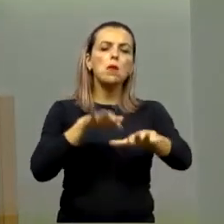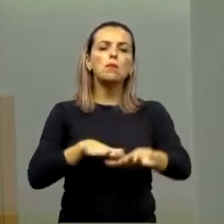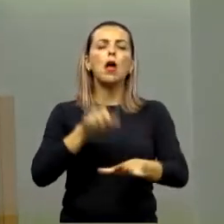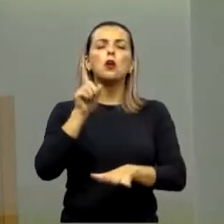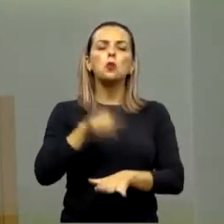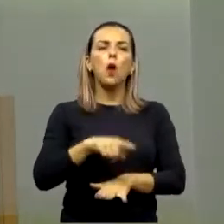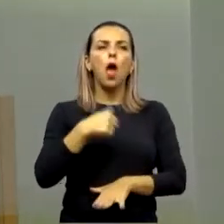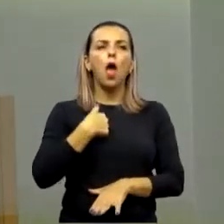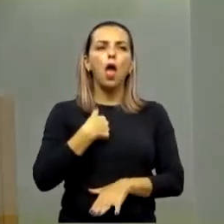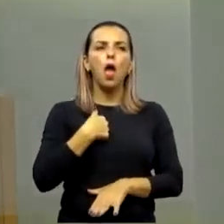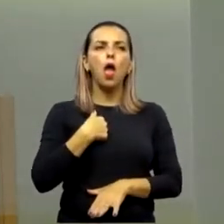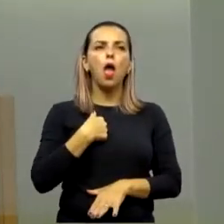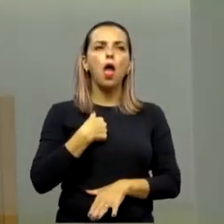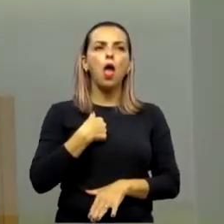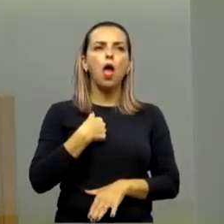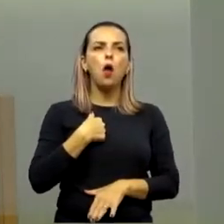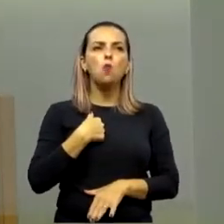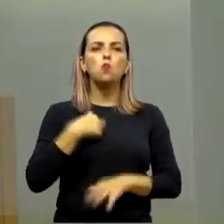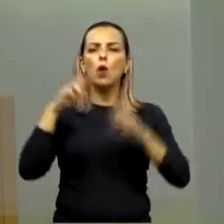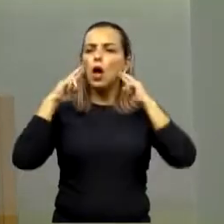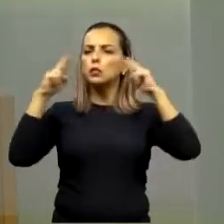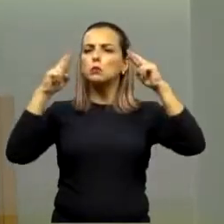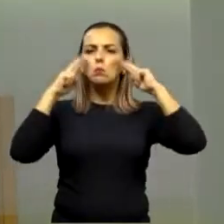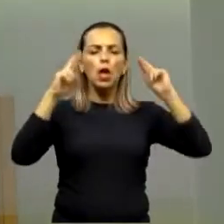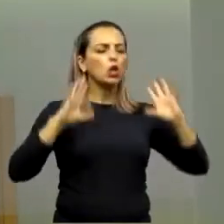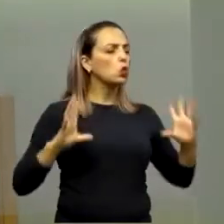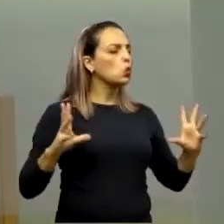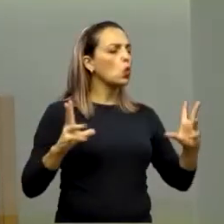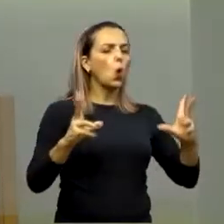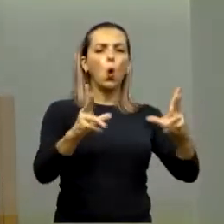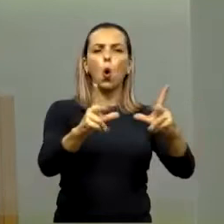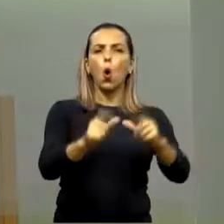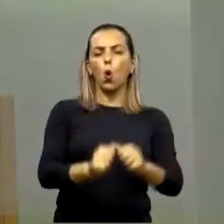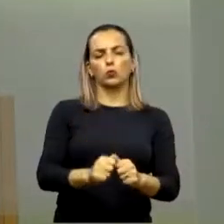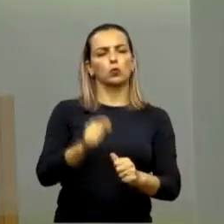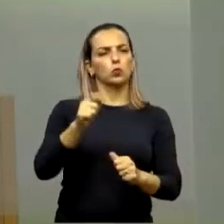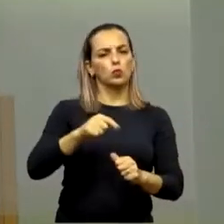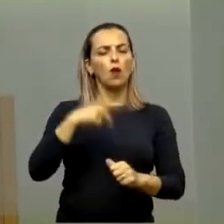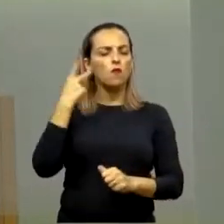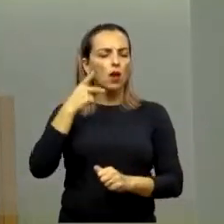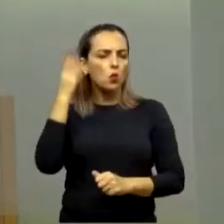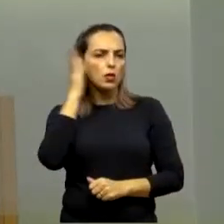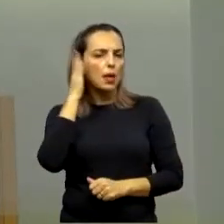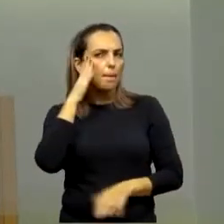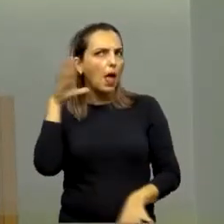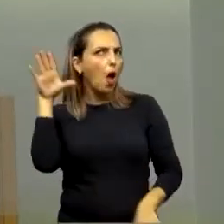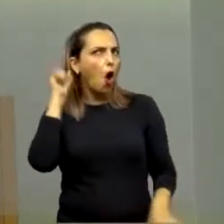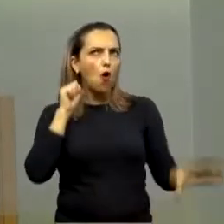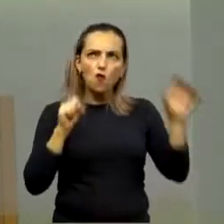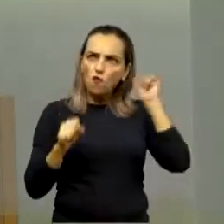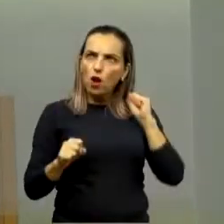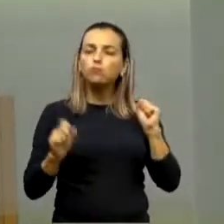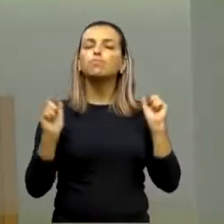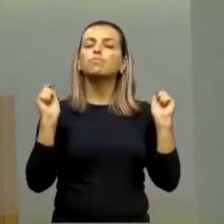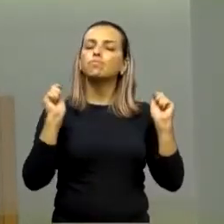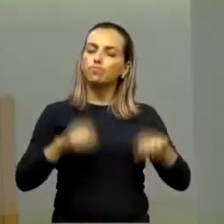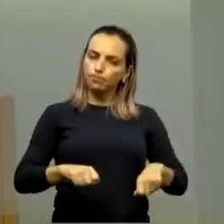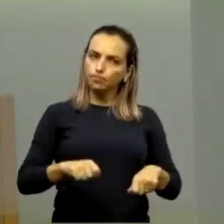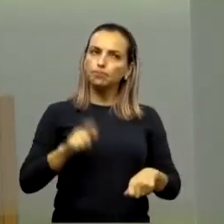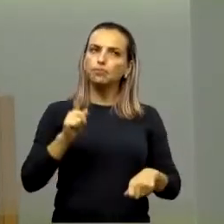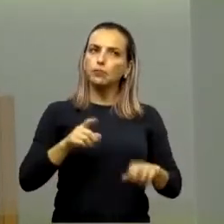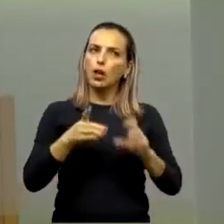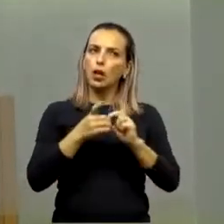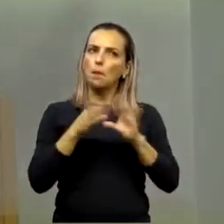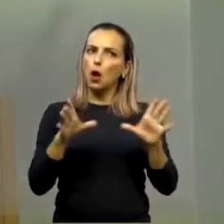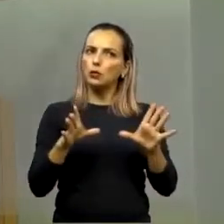eu sou republicando eu sou todo mundo eu tenho um vereador tem que saber ouvir Isso faz parte da